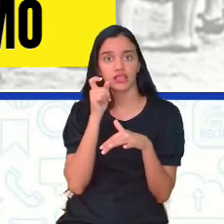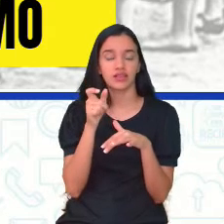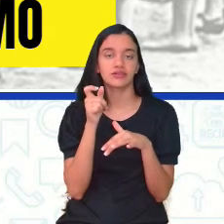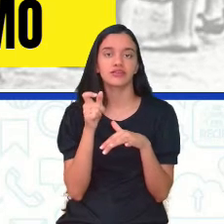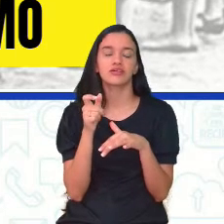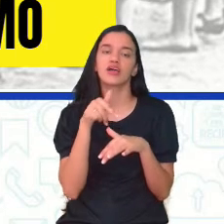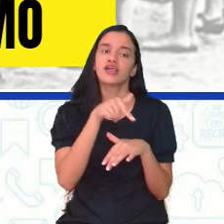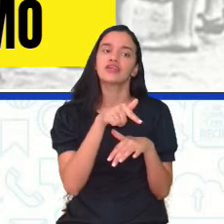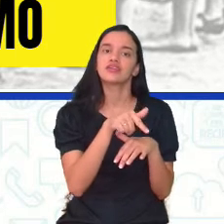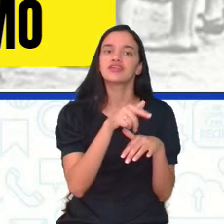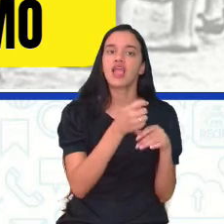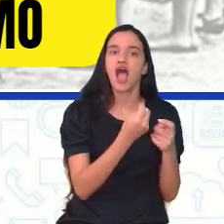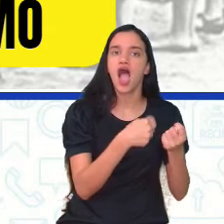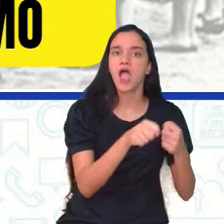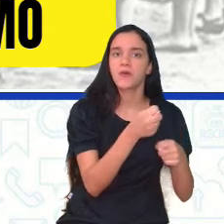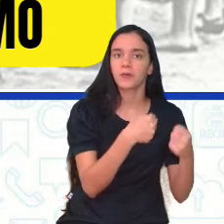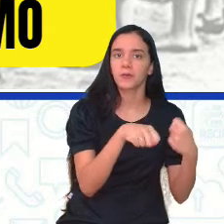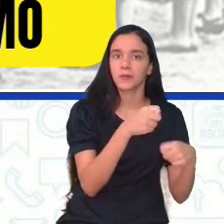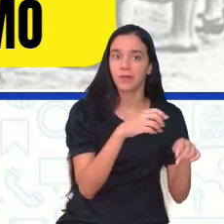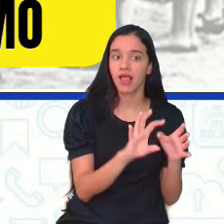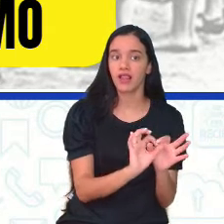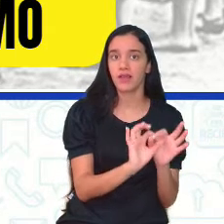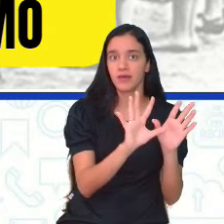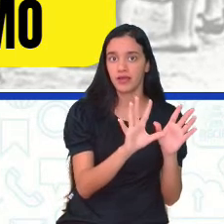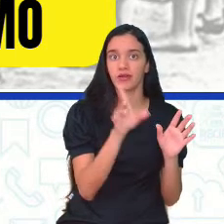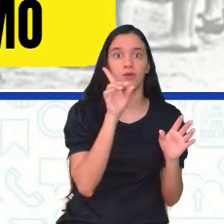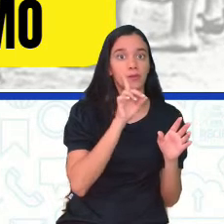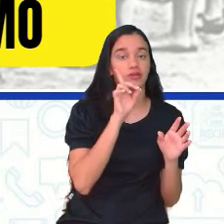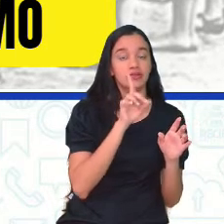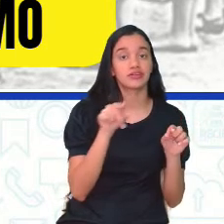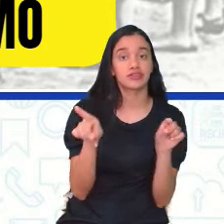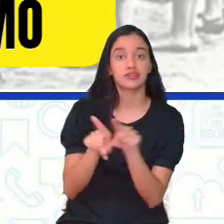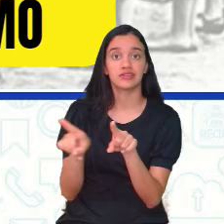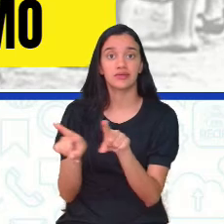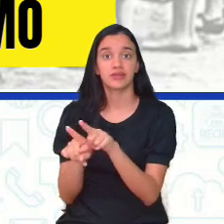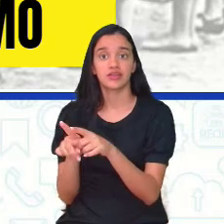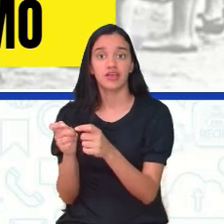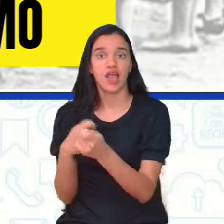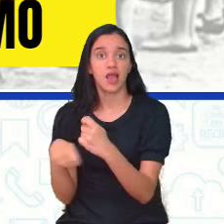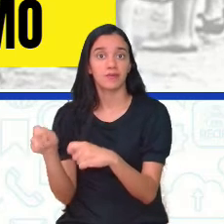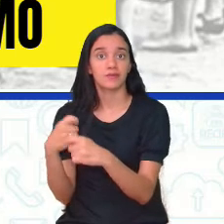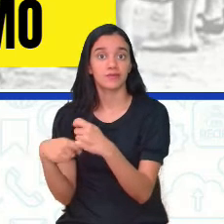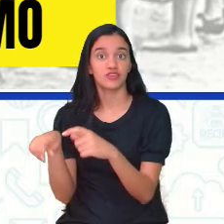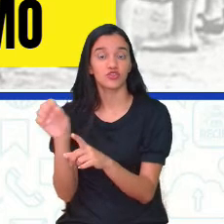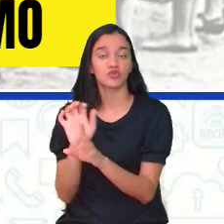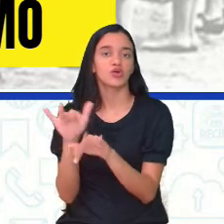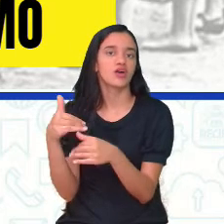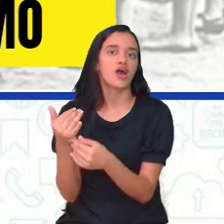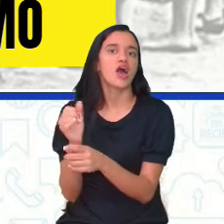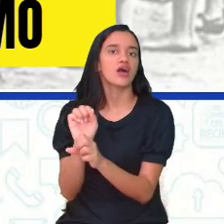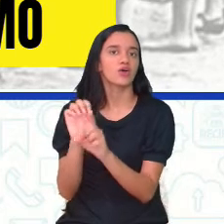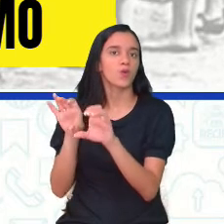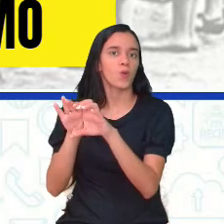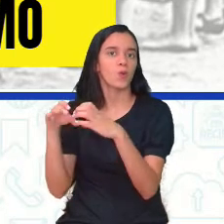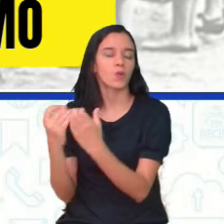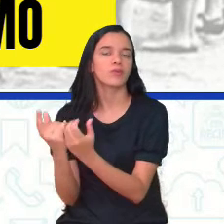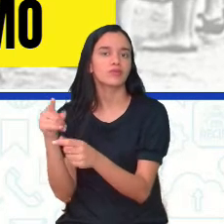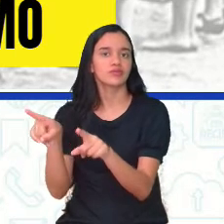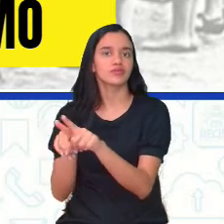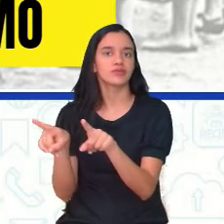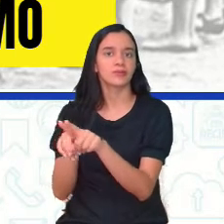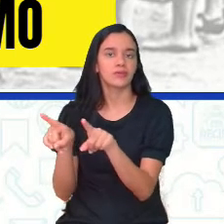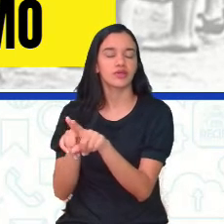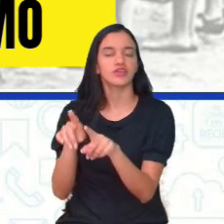a gente tinha a economia liberal americana, do outro a gente tinha a economia socialista ou comunista, né, soviética,